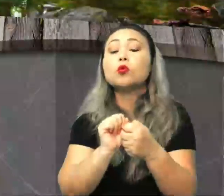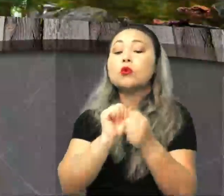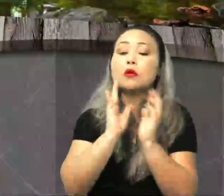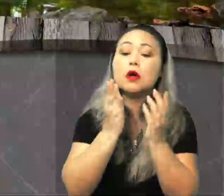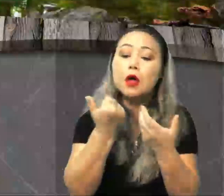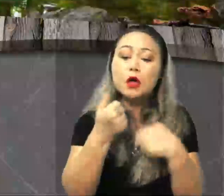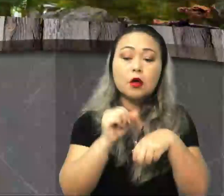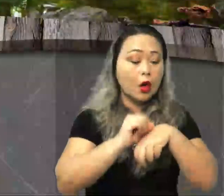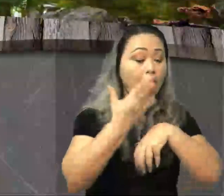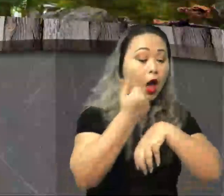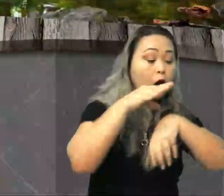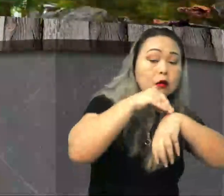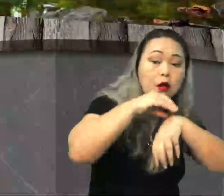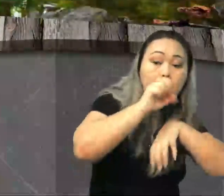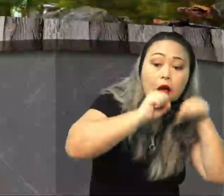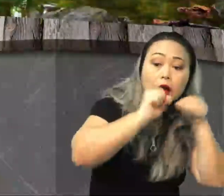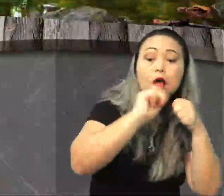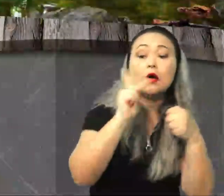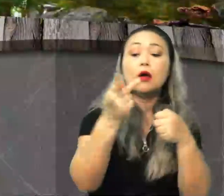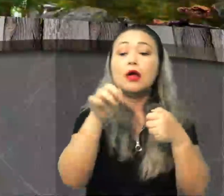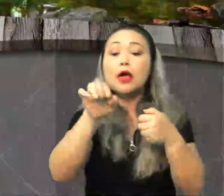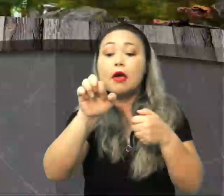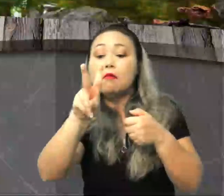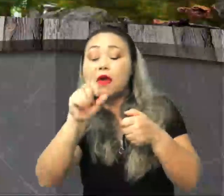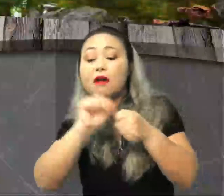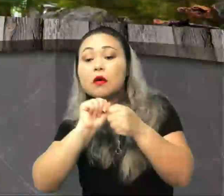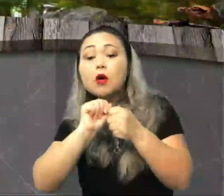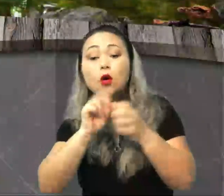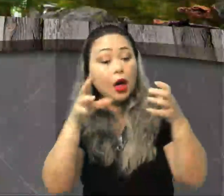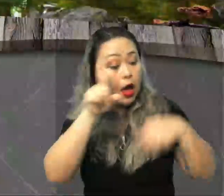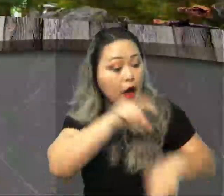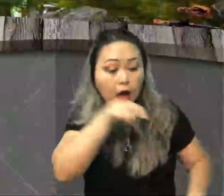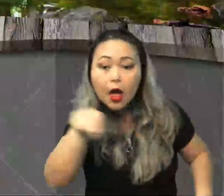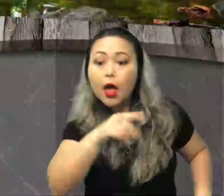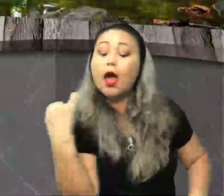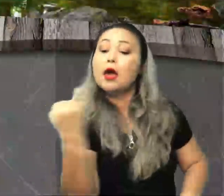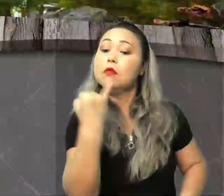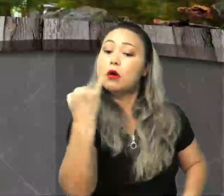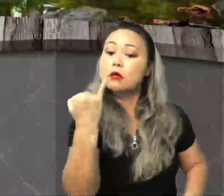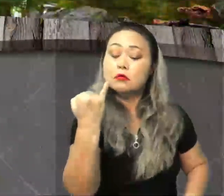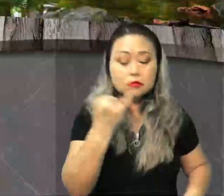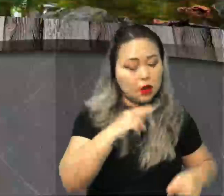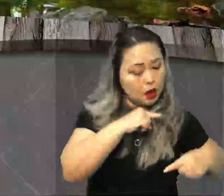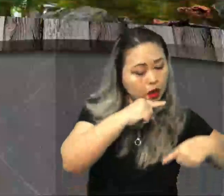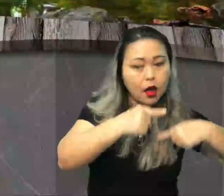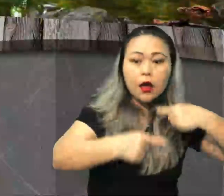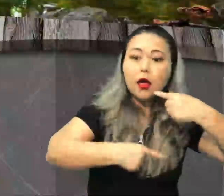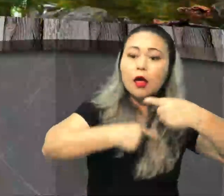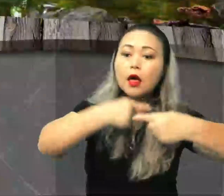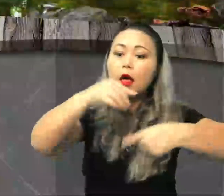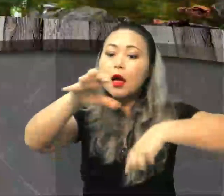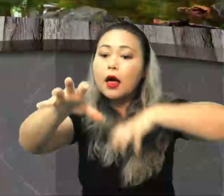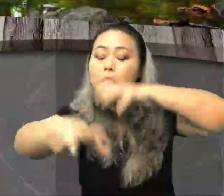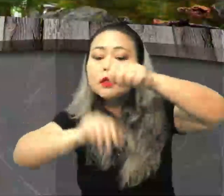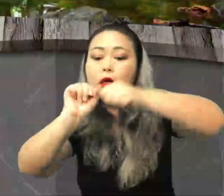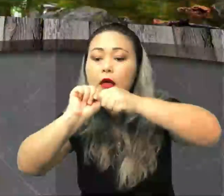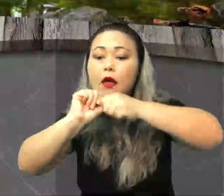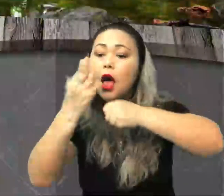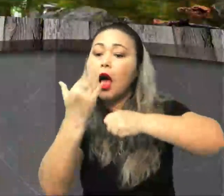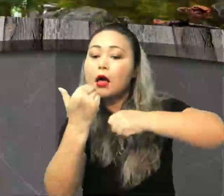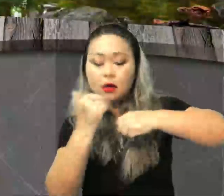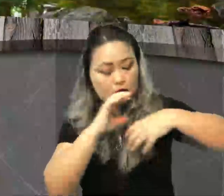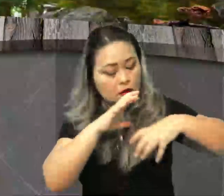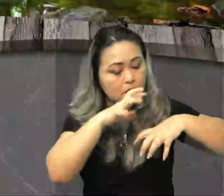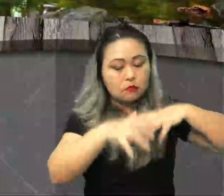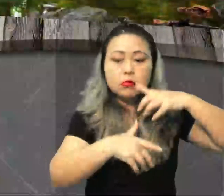herbívoros, carnívoros, são importantes porque eles compõem as cadeias alimentares. E essas cadeias